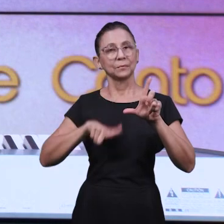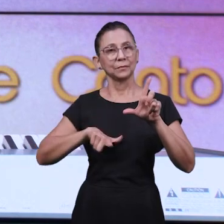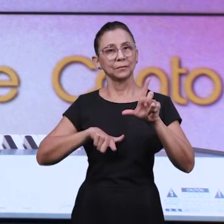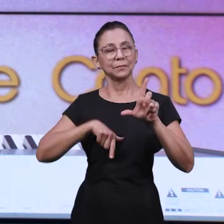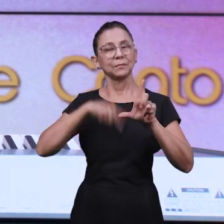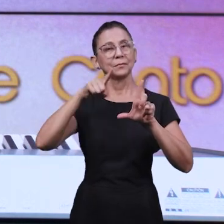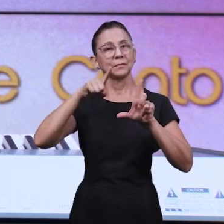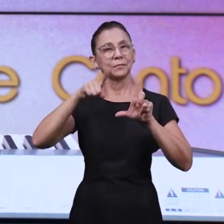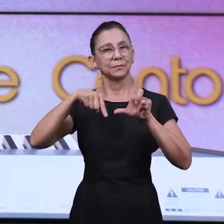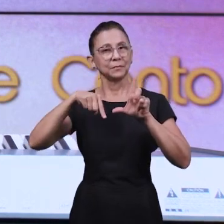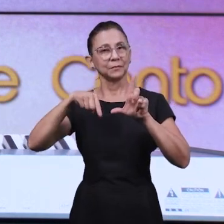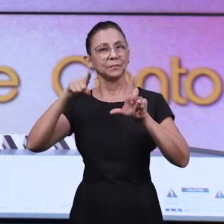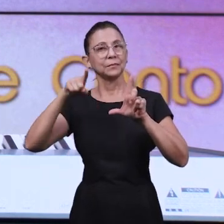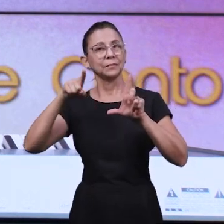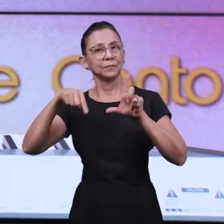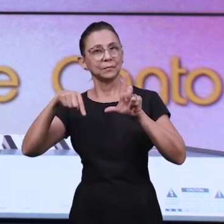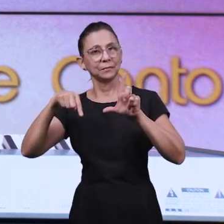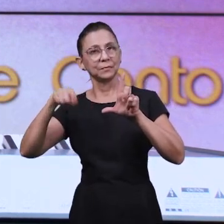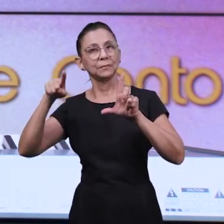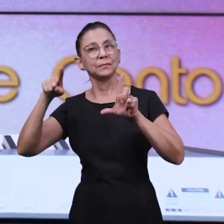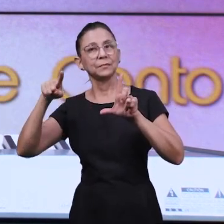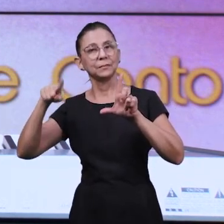Inspiramos.